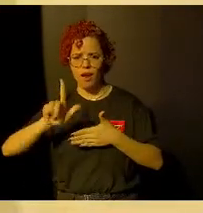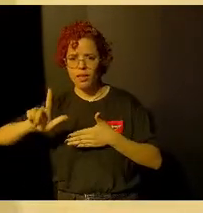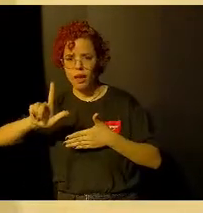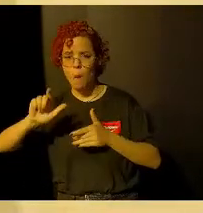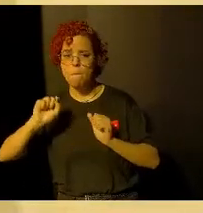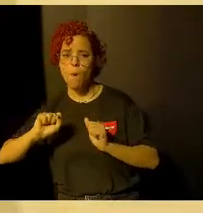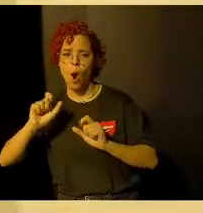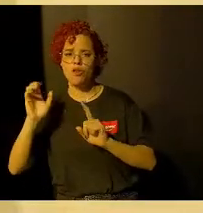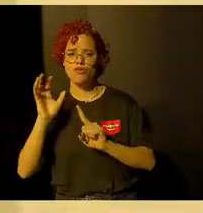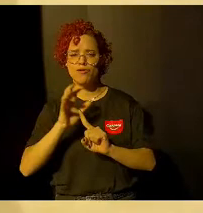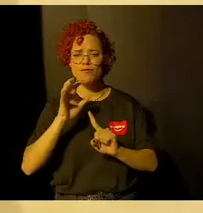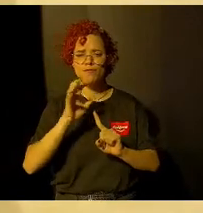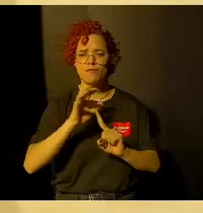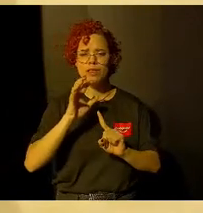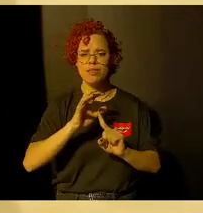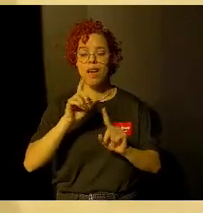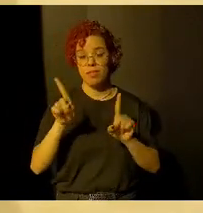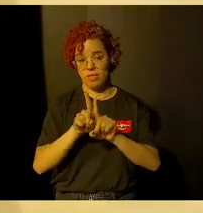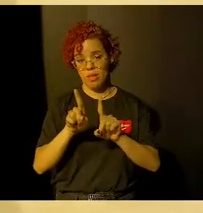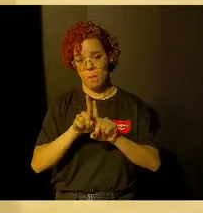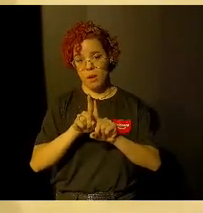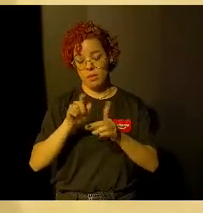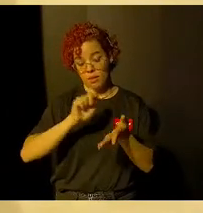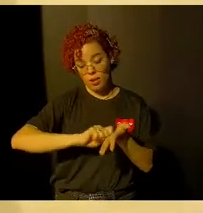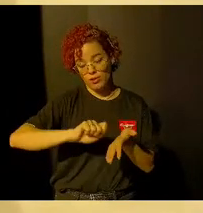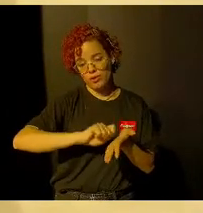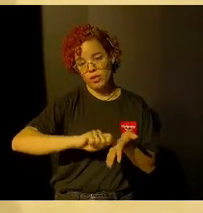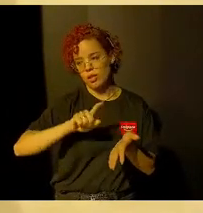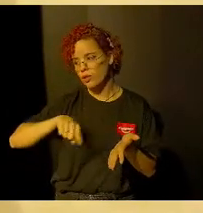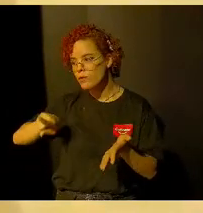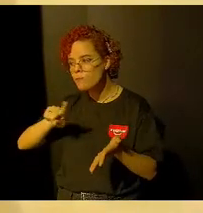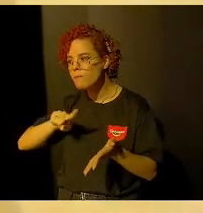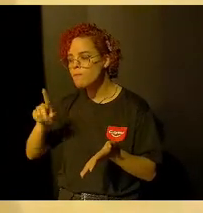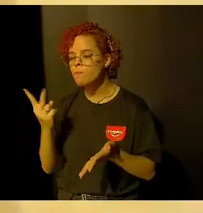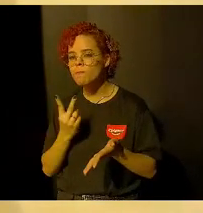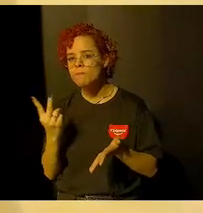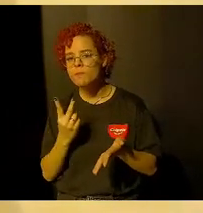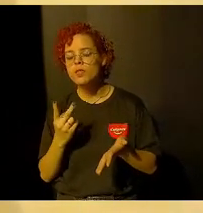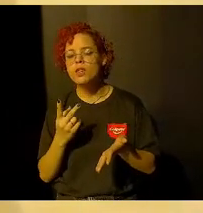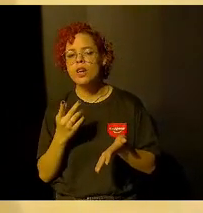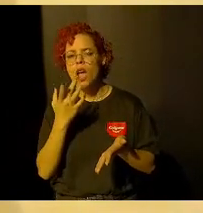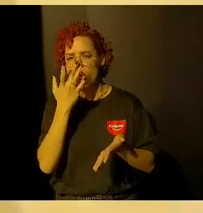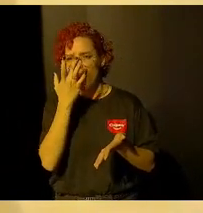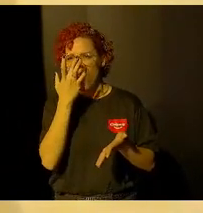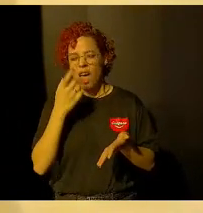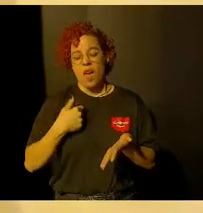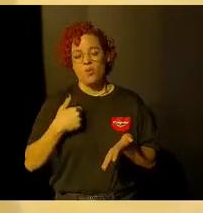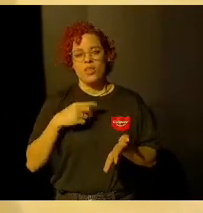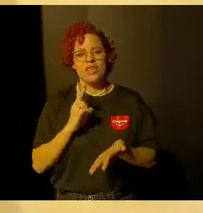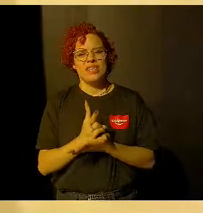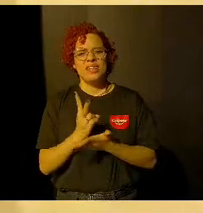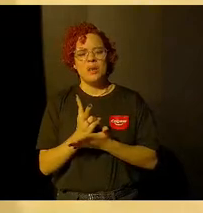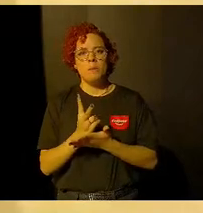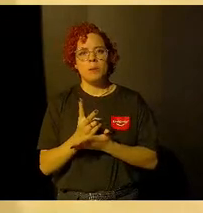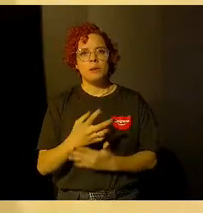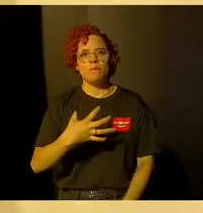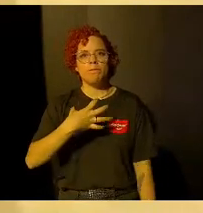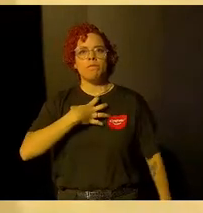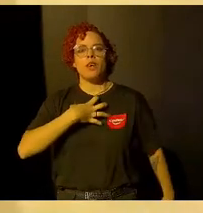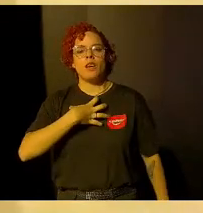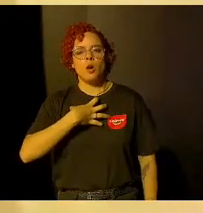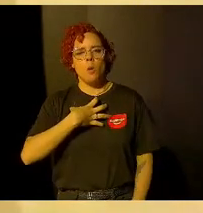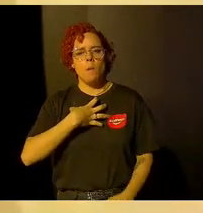influenciam a escrita de vocês porque eu descobri Eu sempre fui muito apegada a música Sempre achava que a música Era uma referência